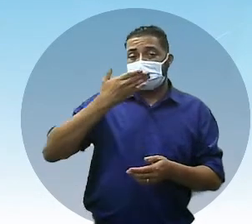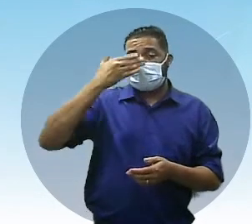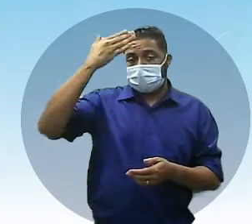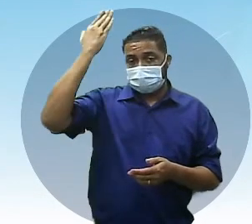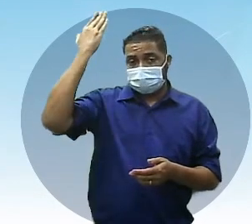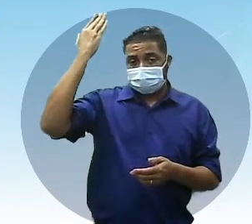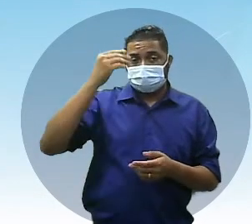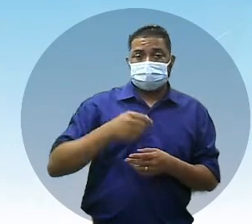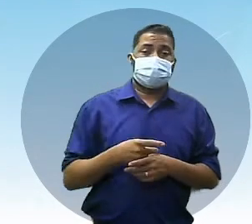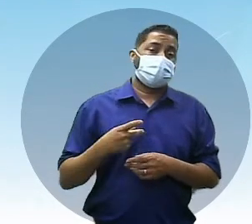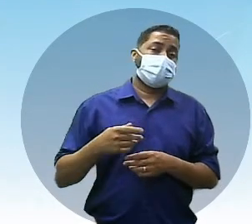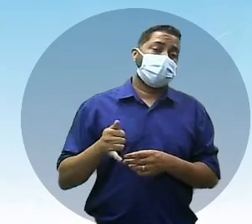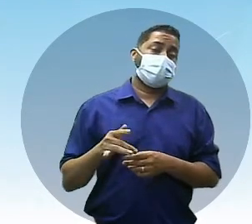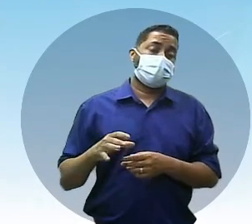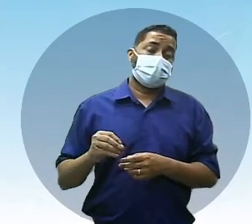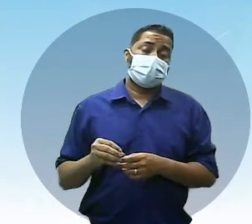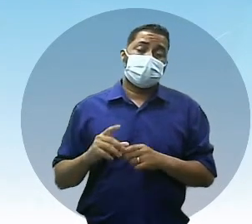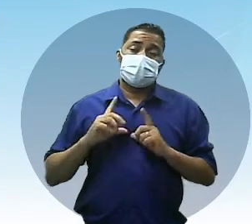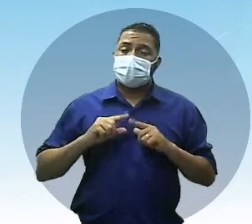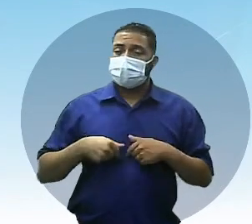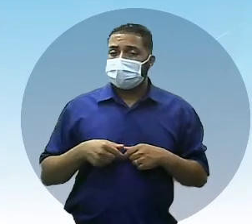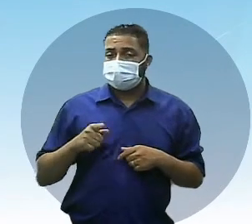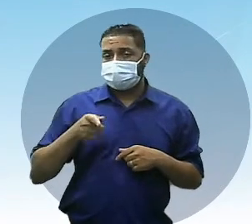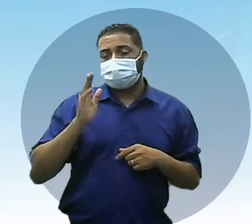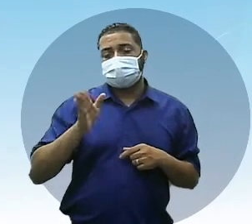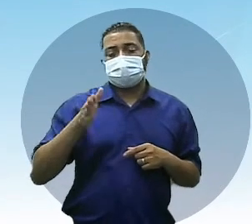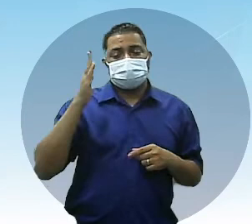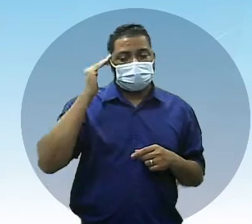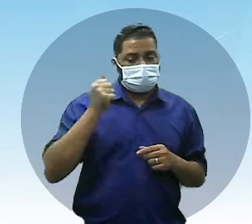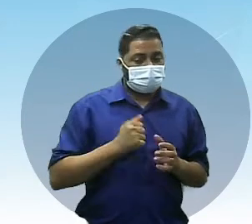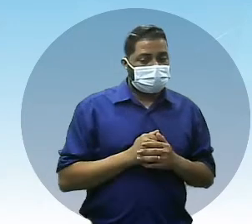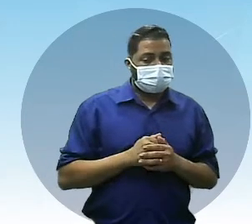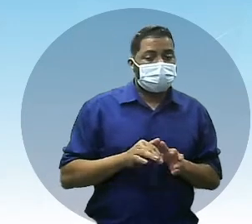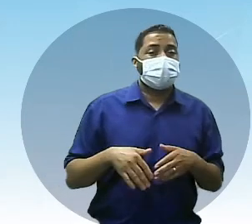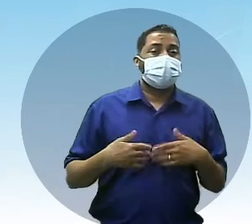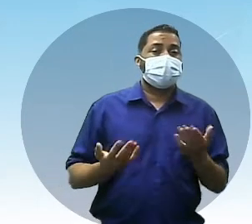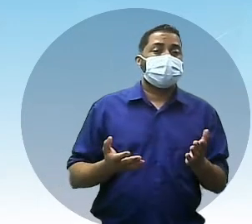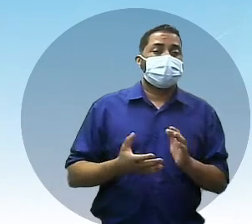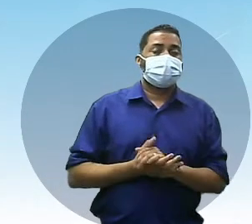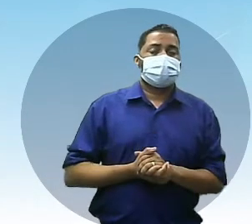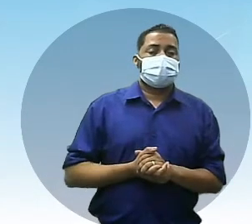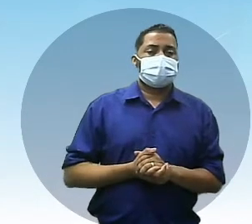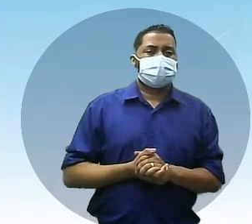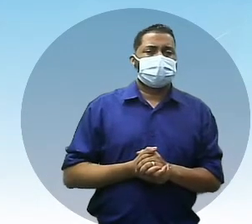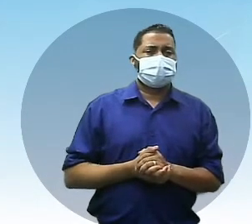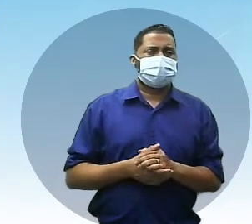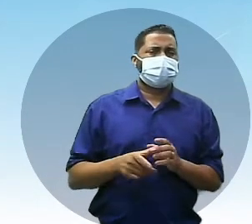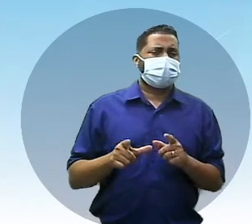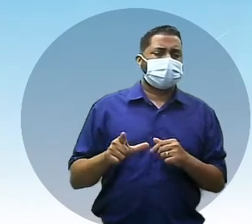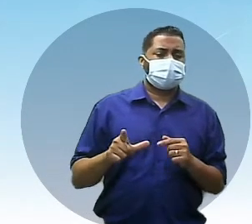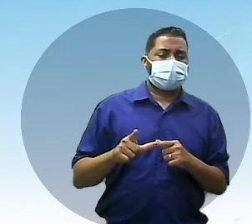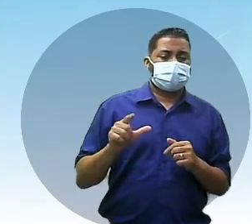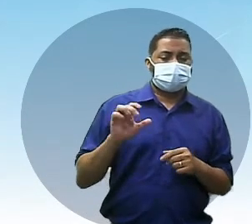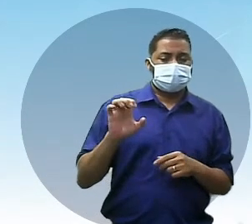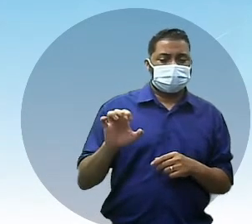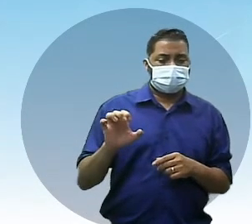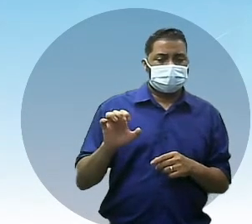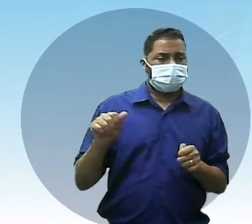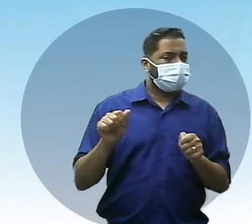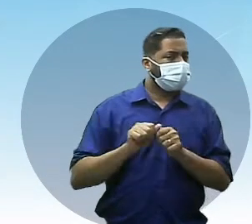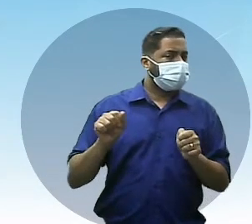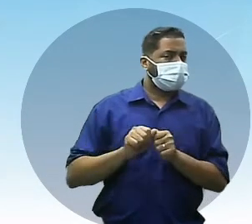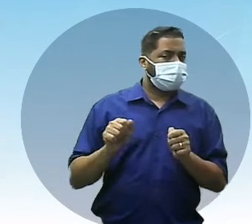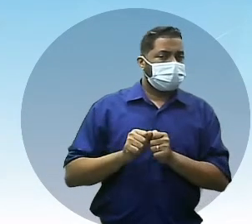e israelenses. Você já sabe qual foi. E aí, será que foi a letra E? Construção